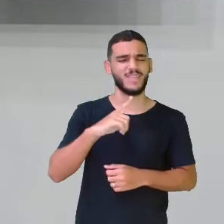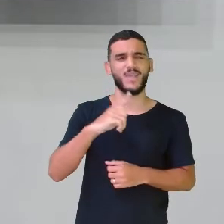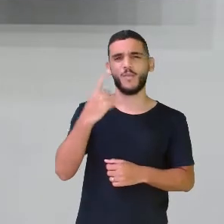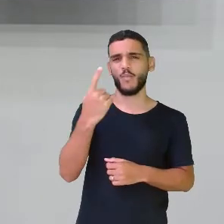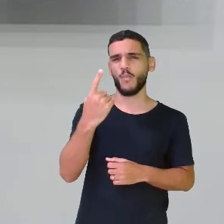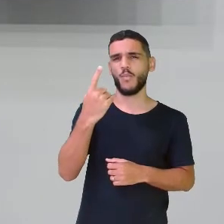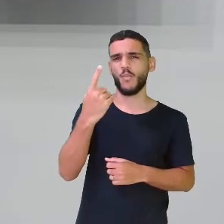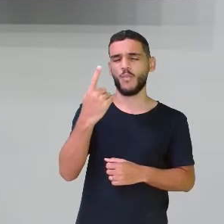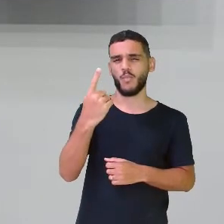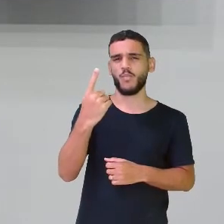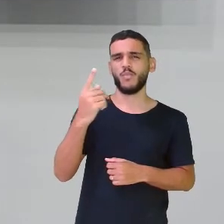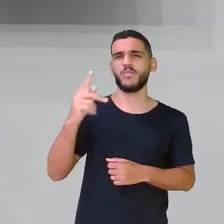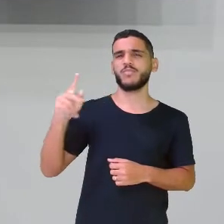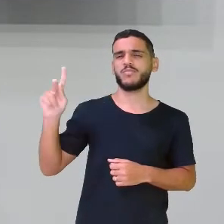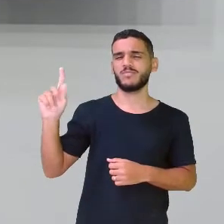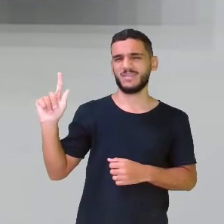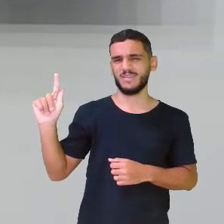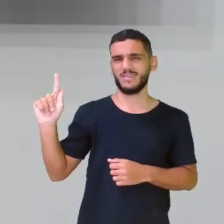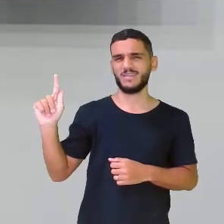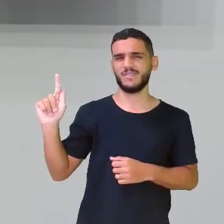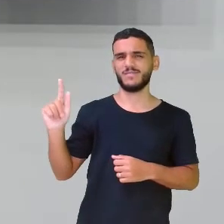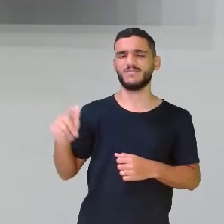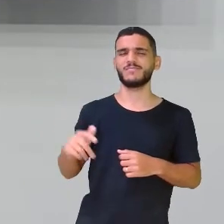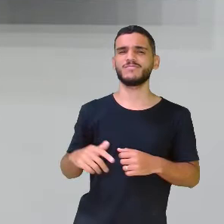Será que é a maçã? 1 quilo?